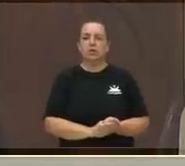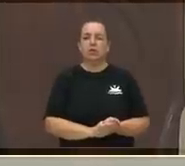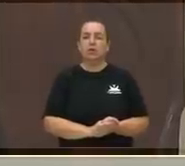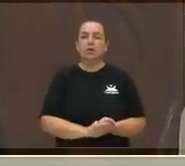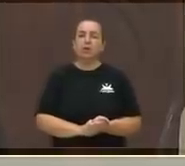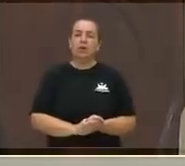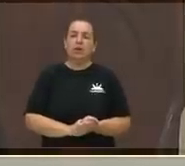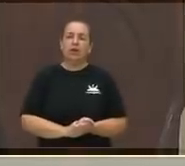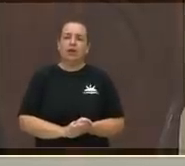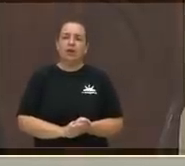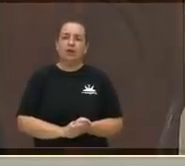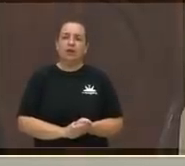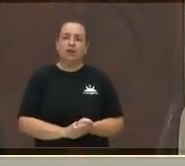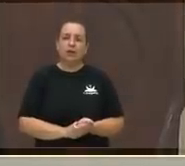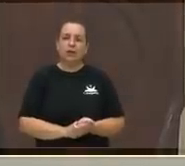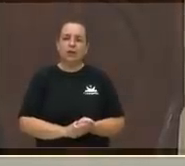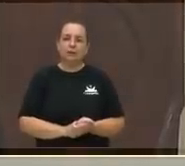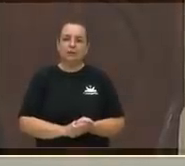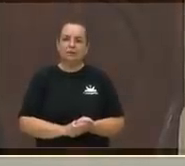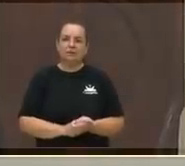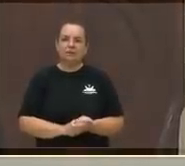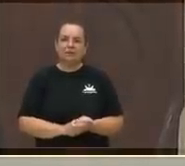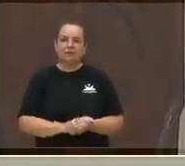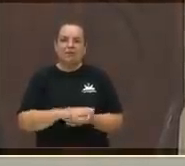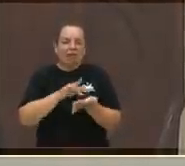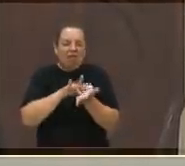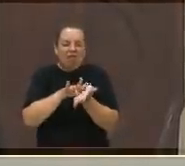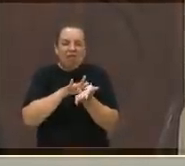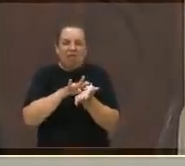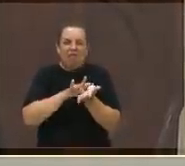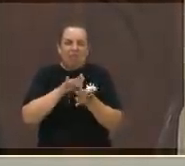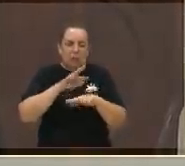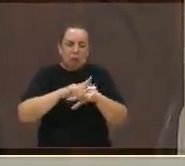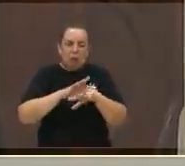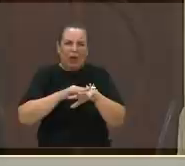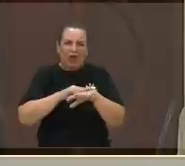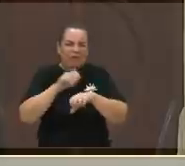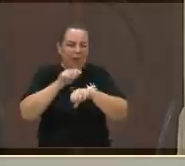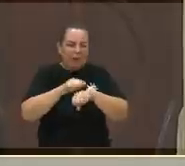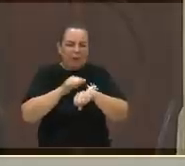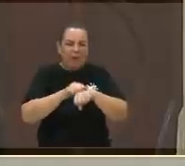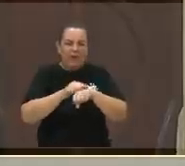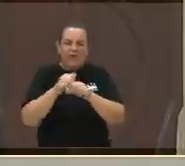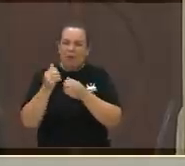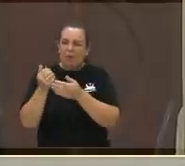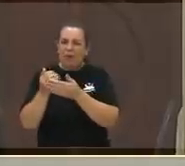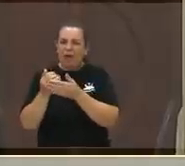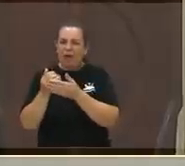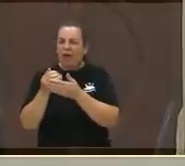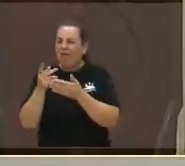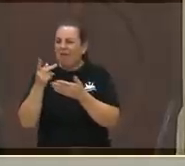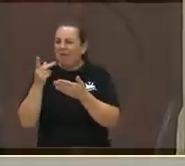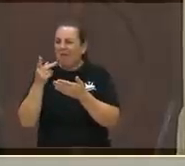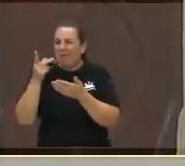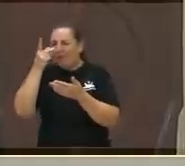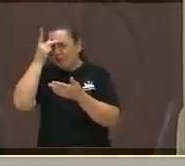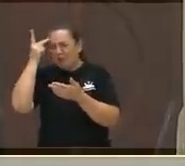é fingir doenças pobreza piedade para enganar os outros fingir